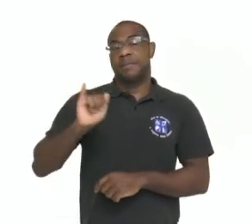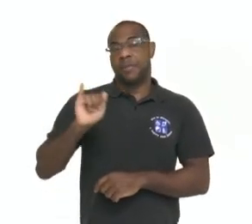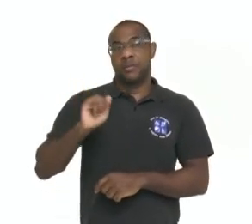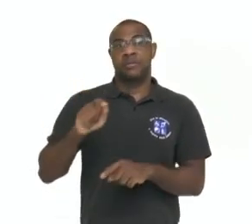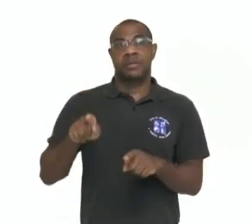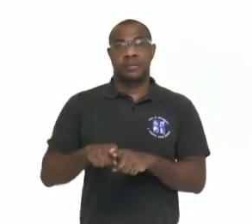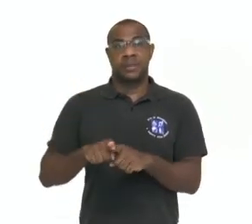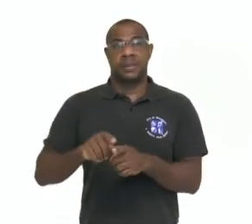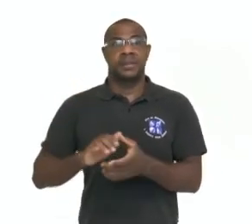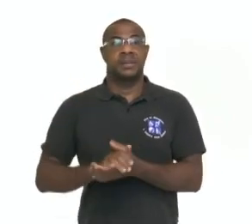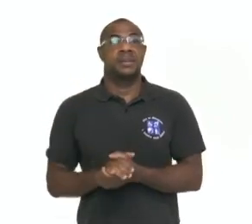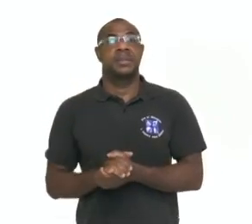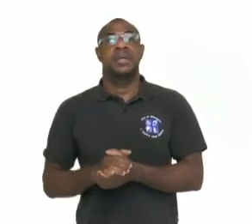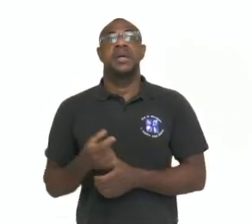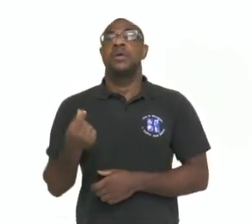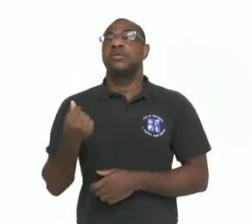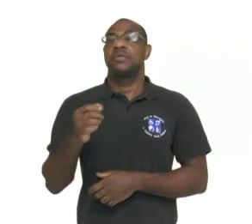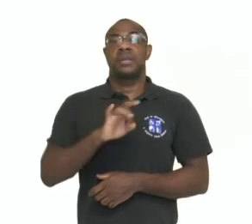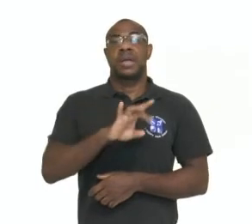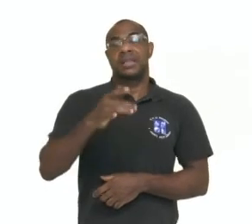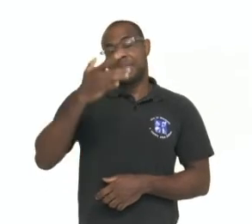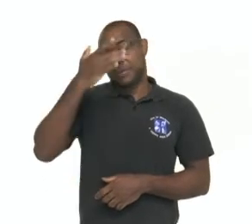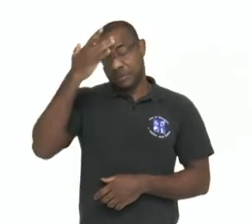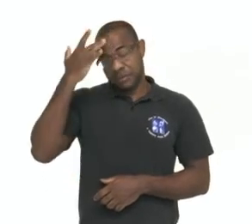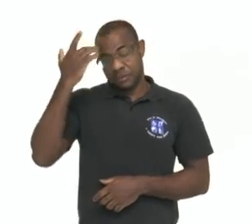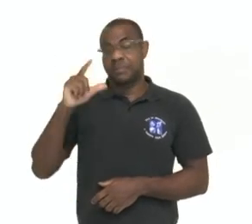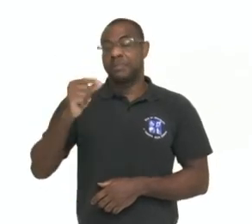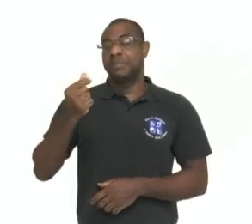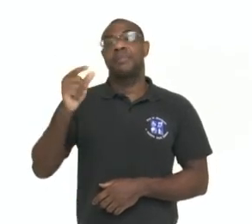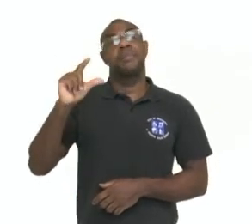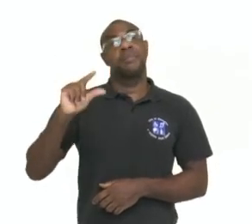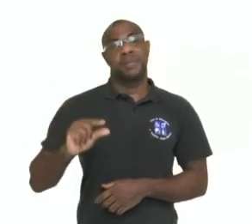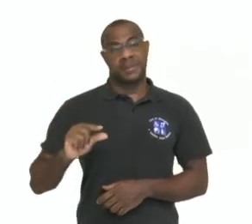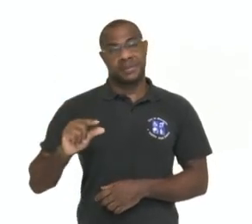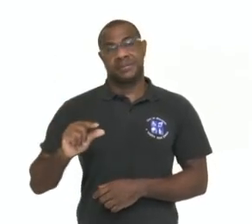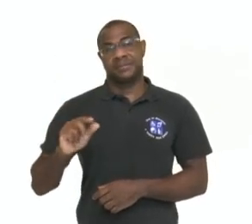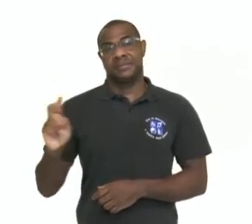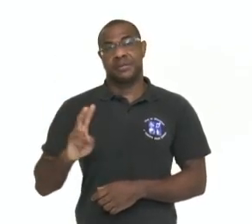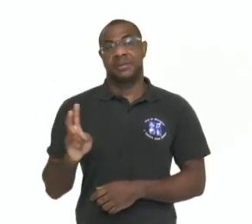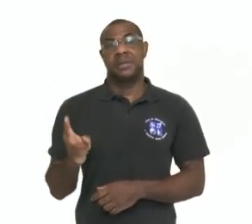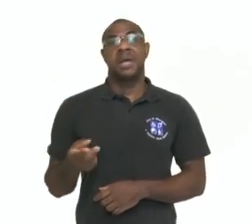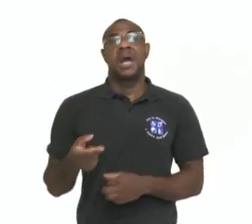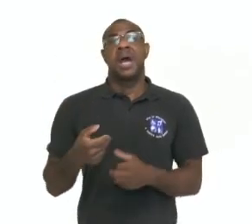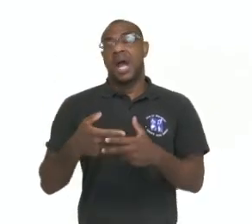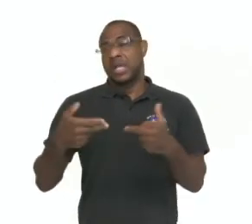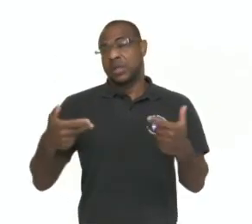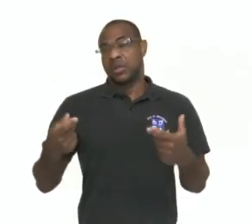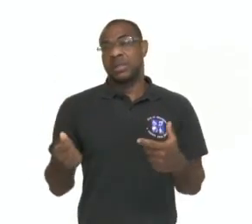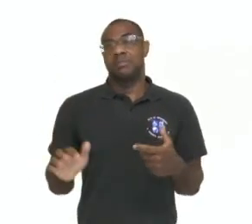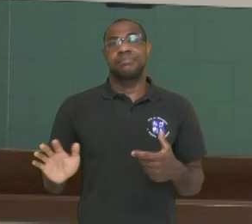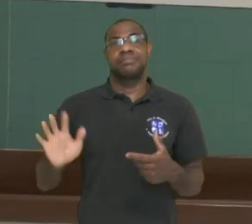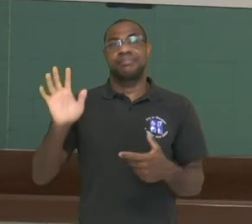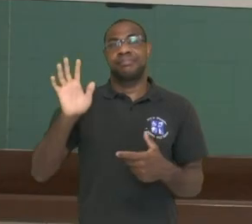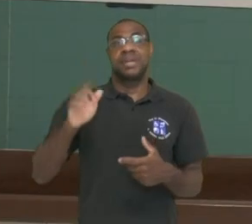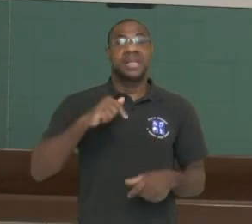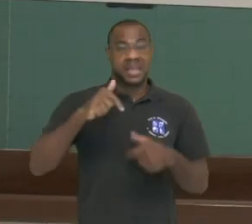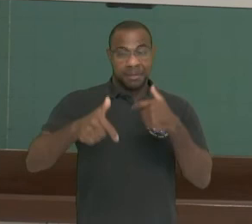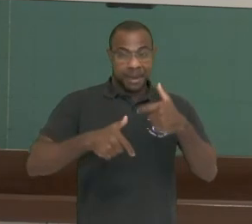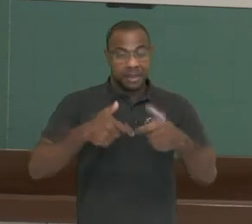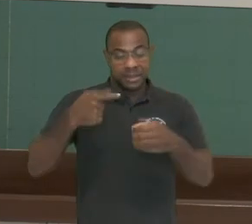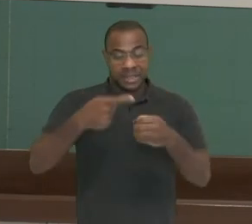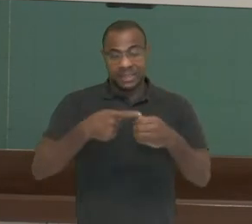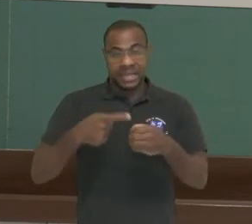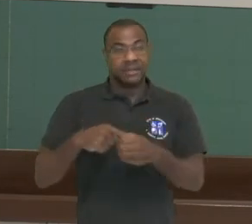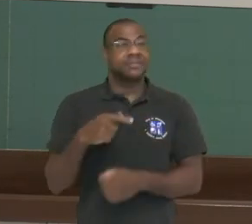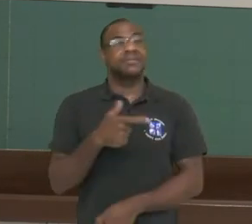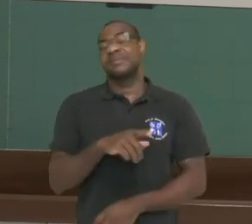inflacionário. Assim, o dinheiro de cada pessoa passava a valer menos e os preços subiam e não se encontrava mais trabalho nas cidades. Com isso, seus